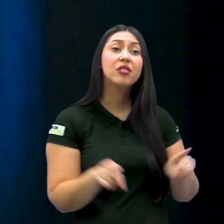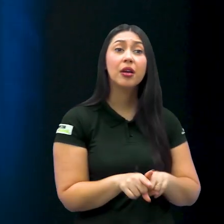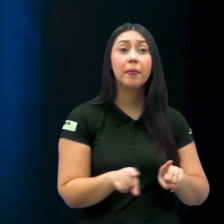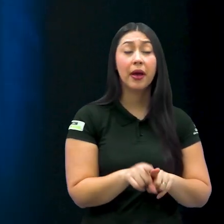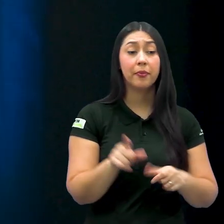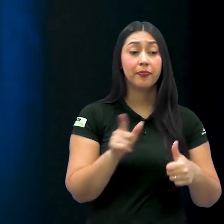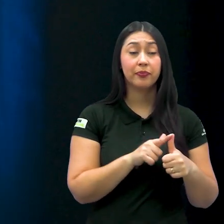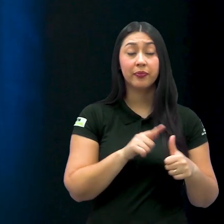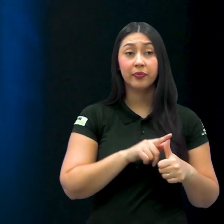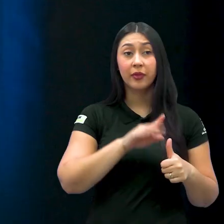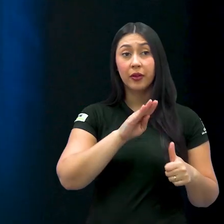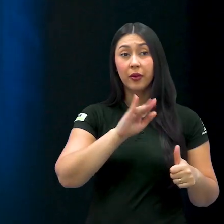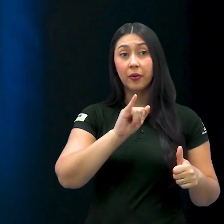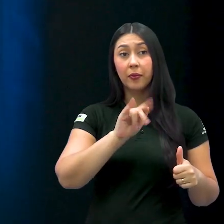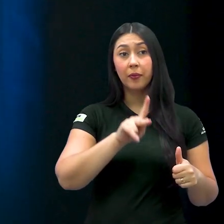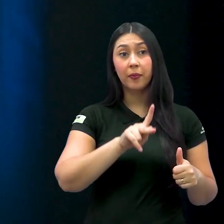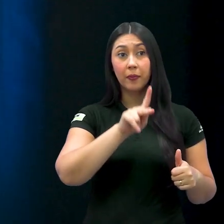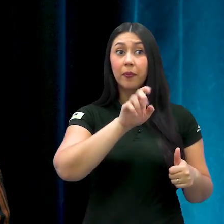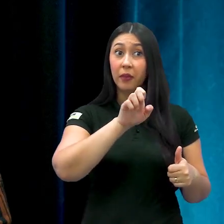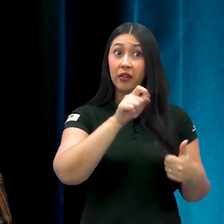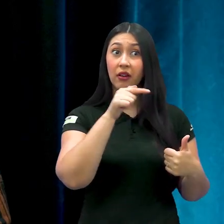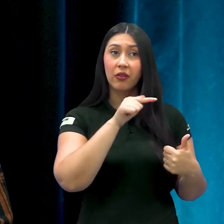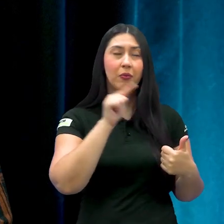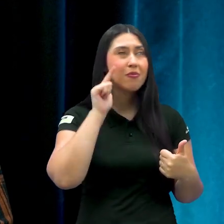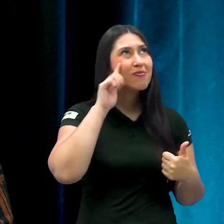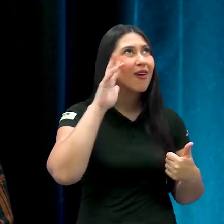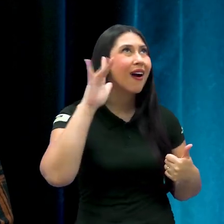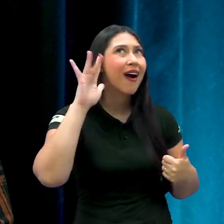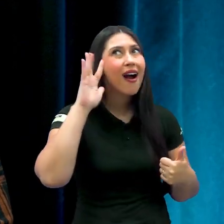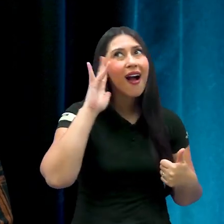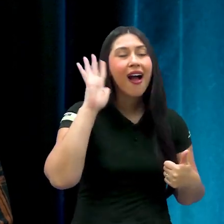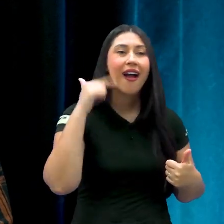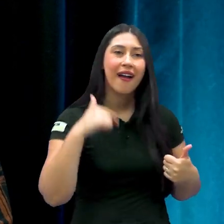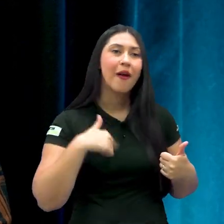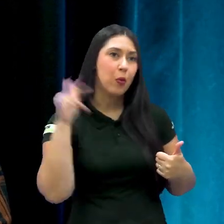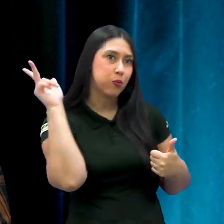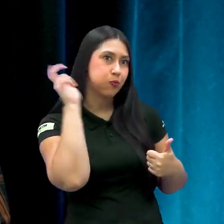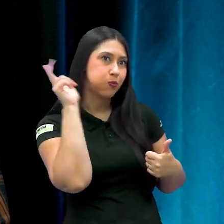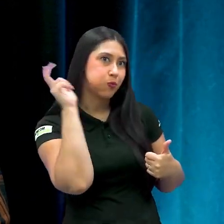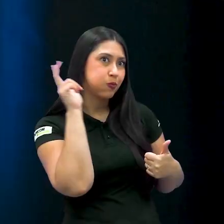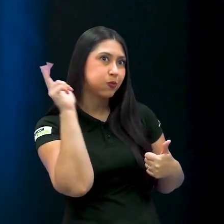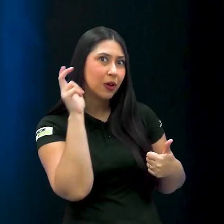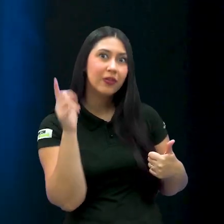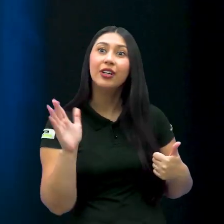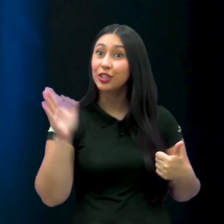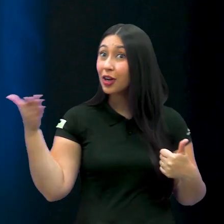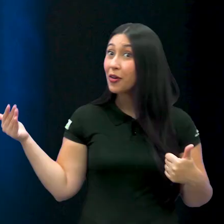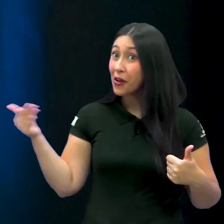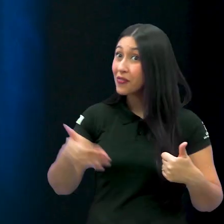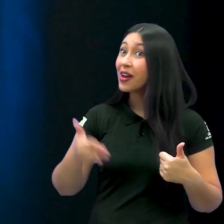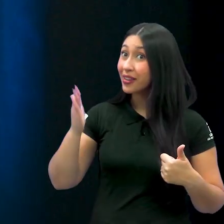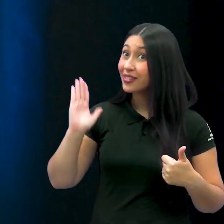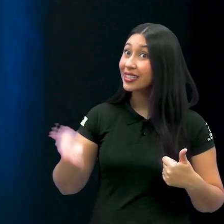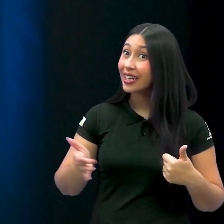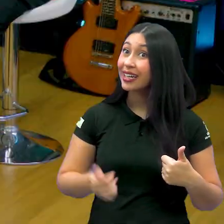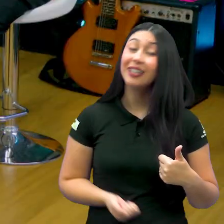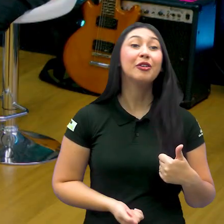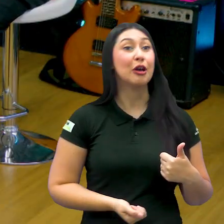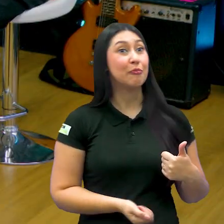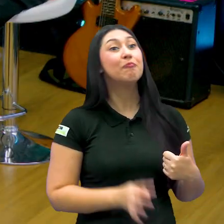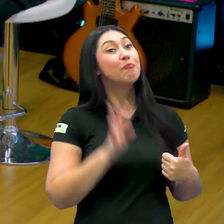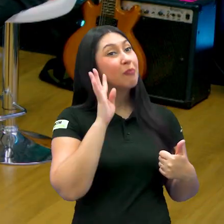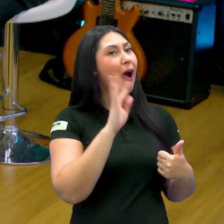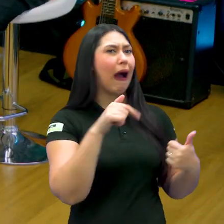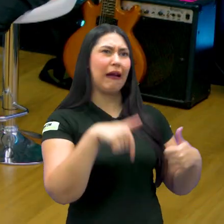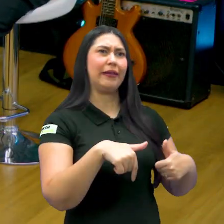por exemplo, que é uma grande referência psicodélica, que eu ouço bastante. Já vieram aqui, inclusive, na TV Câmara. Legal.